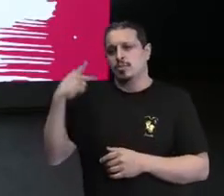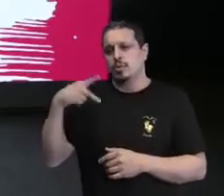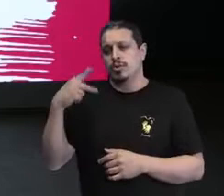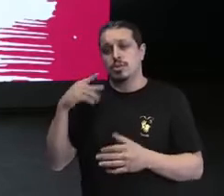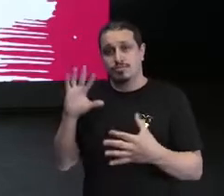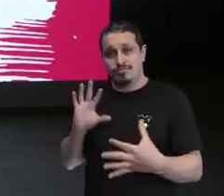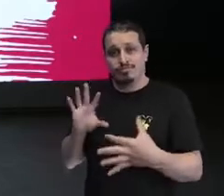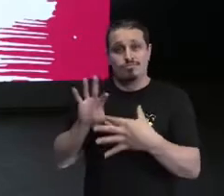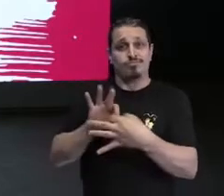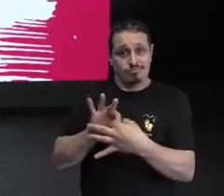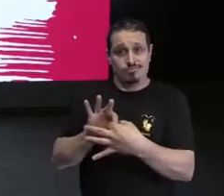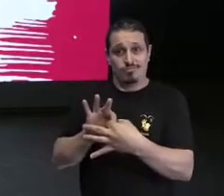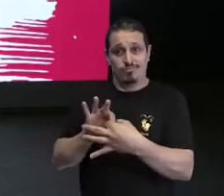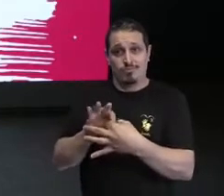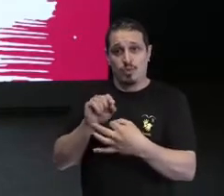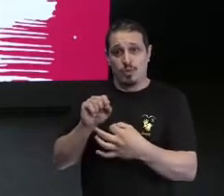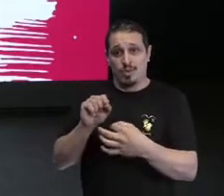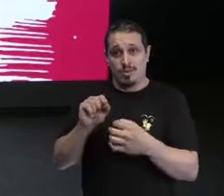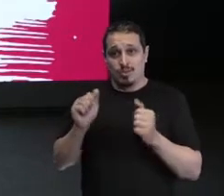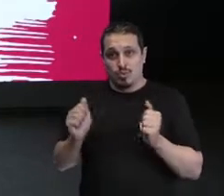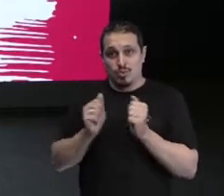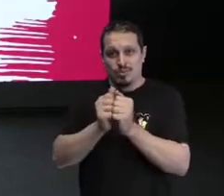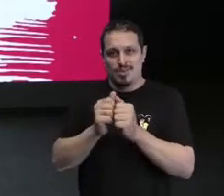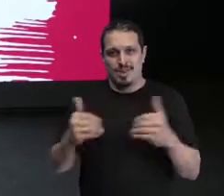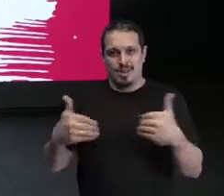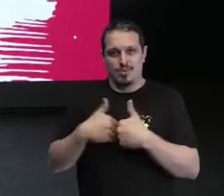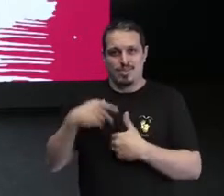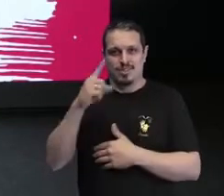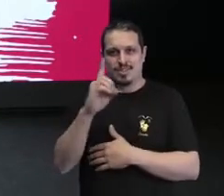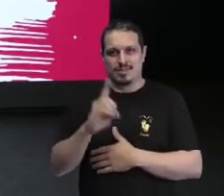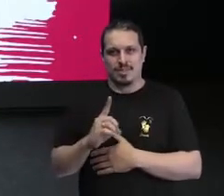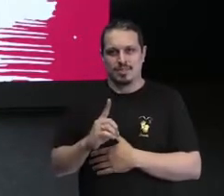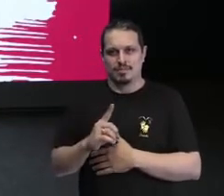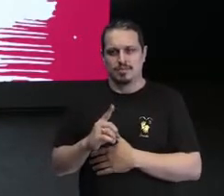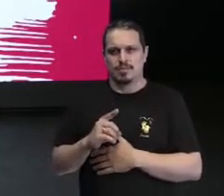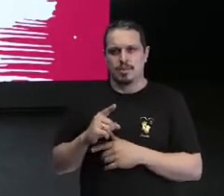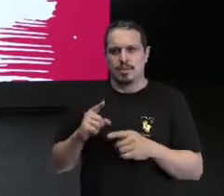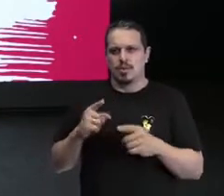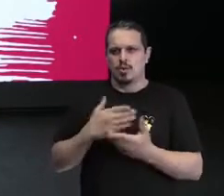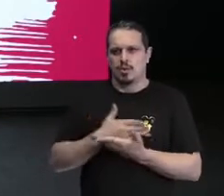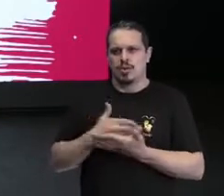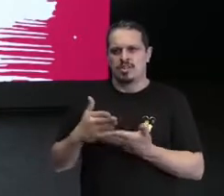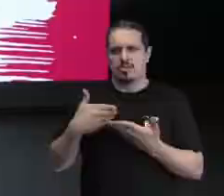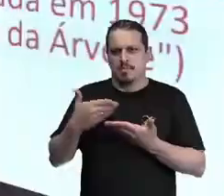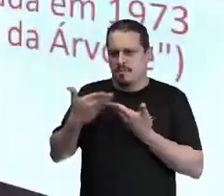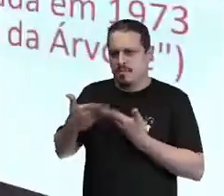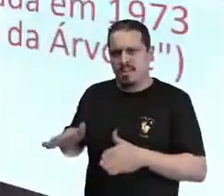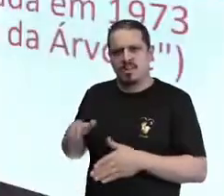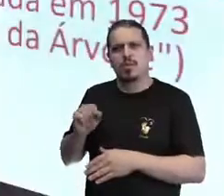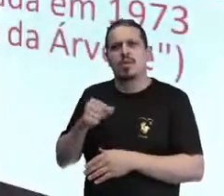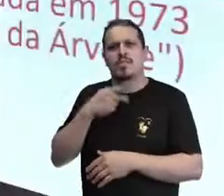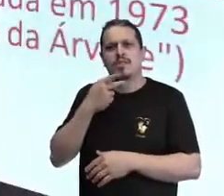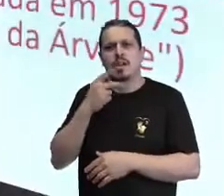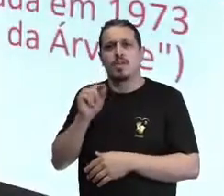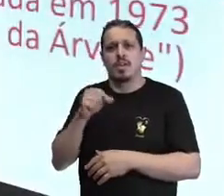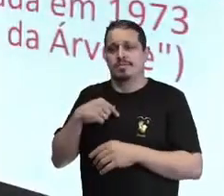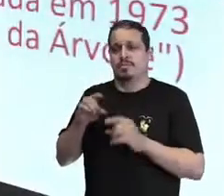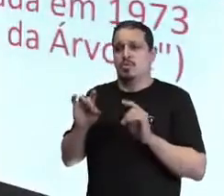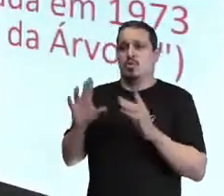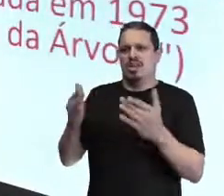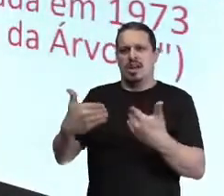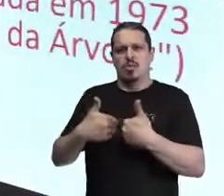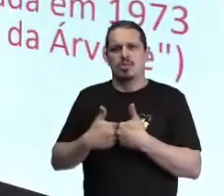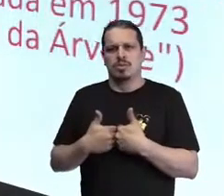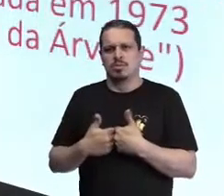com deficiência, com autismo, e eu comecei a perder muitos seguidores. Ai, eu gostava mais quando você falava só de autismo. Ai, eu gostava mais quando você